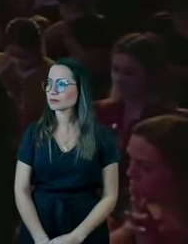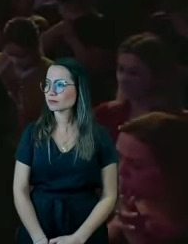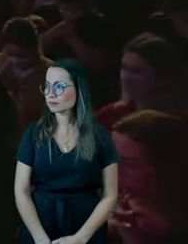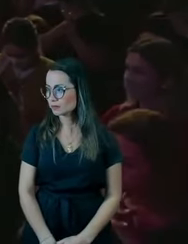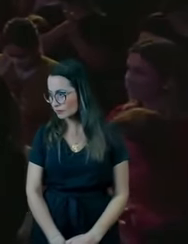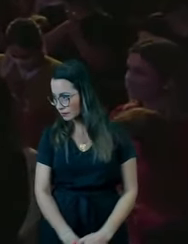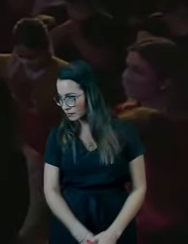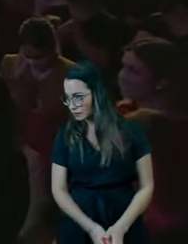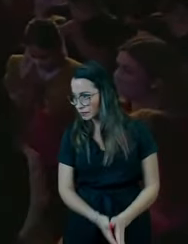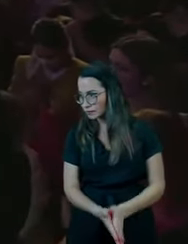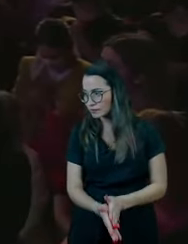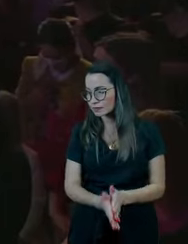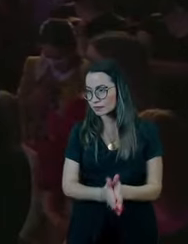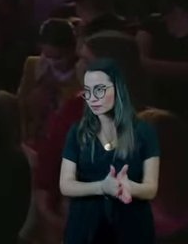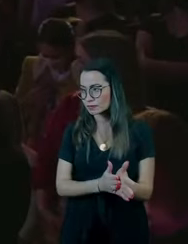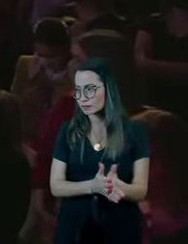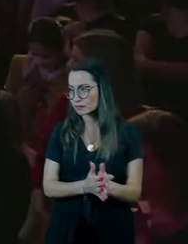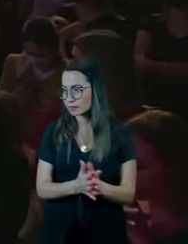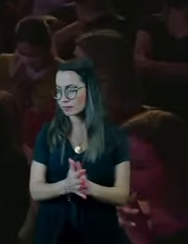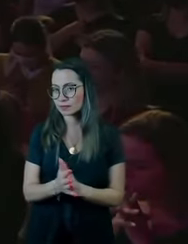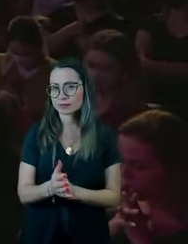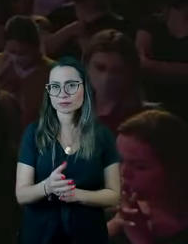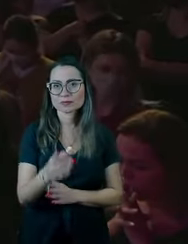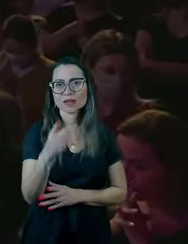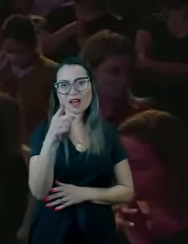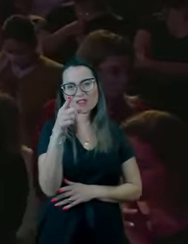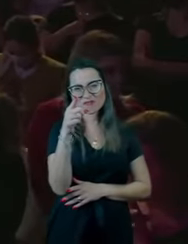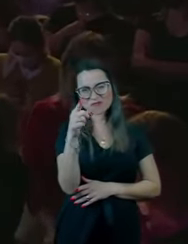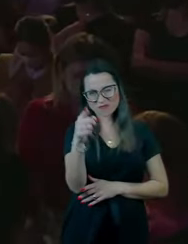Você está passando uma luta sozinha.